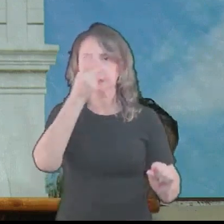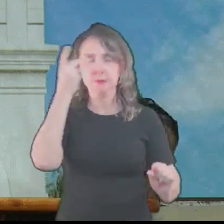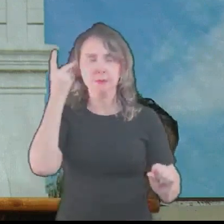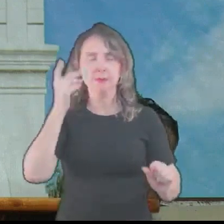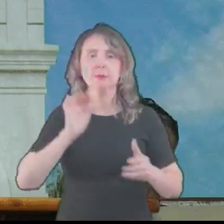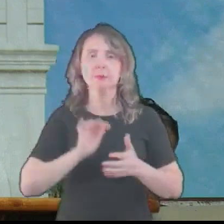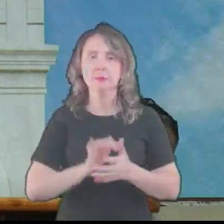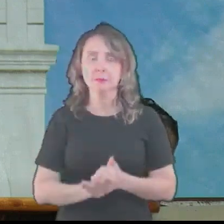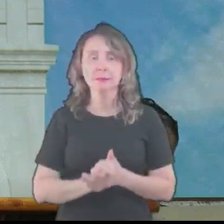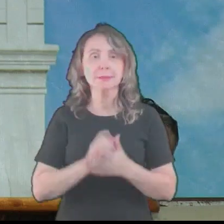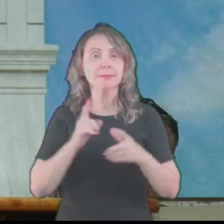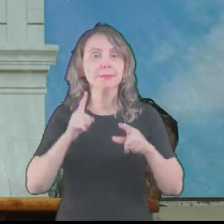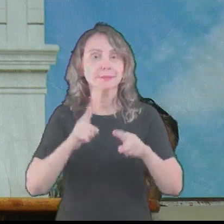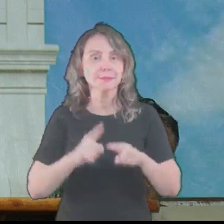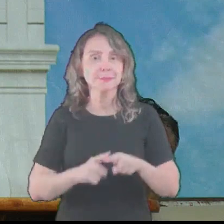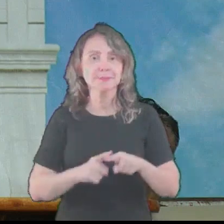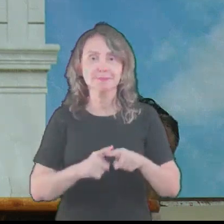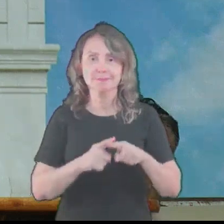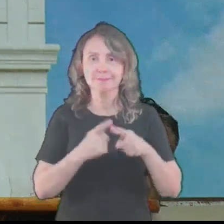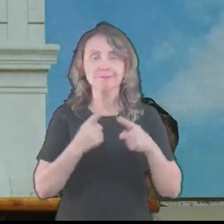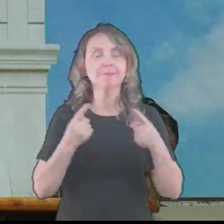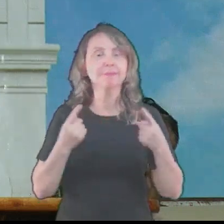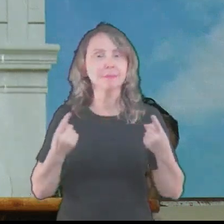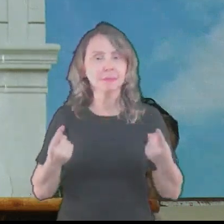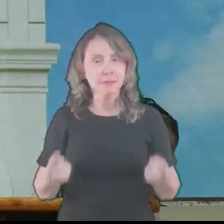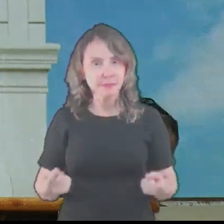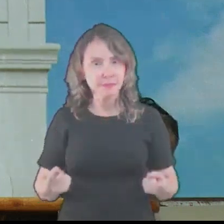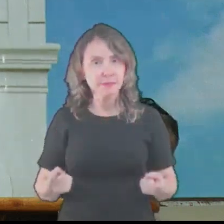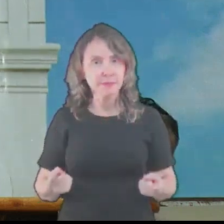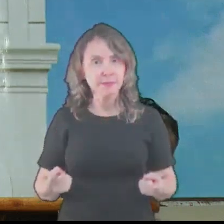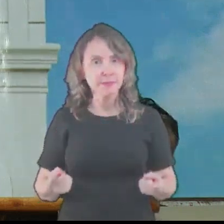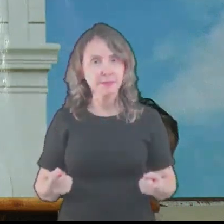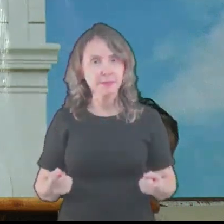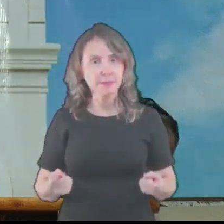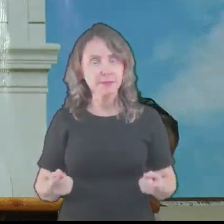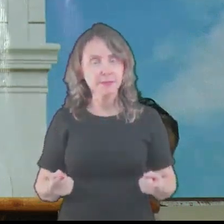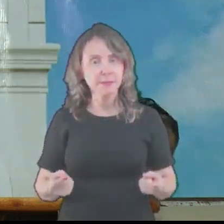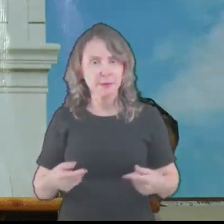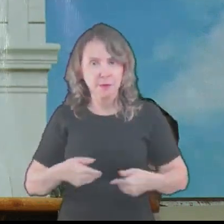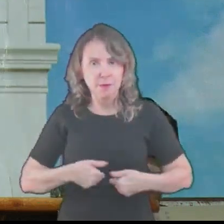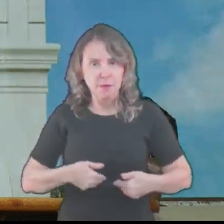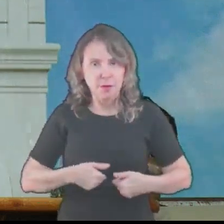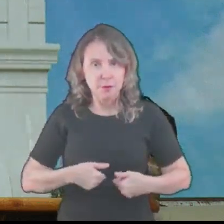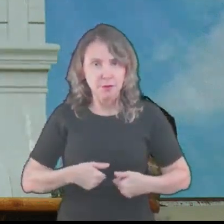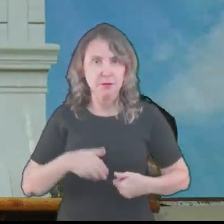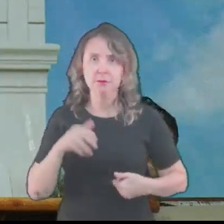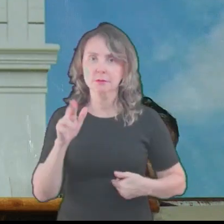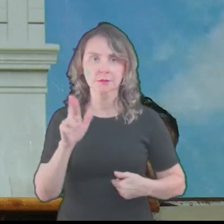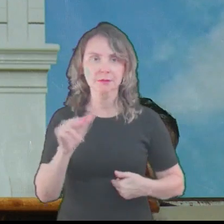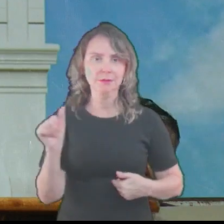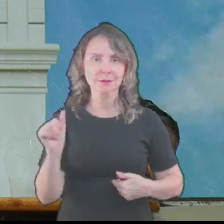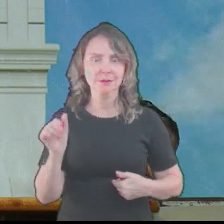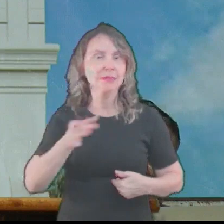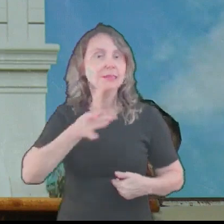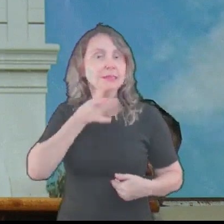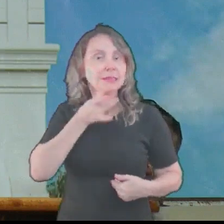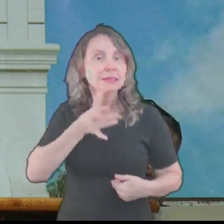é: nunca terão fome, nem sede,